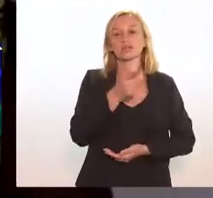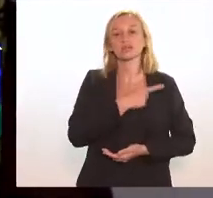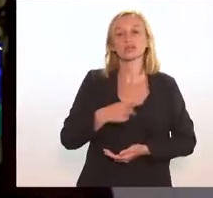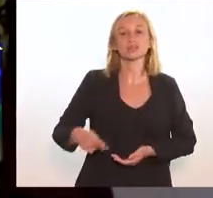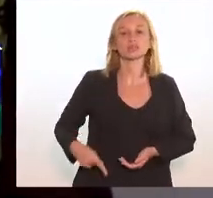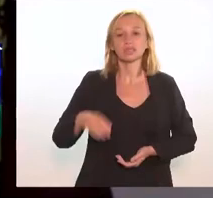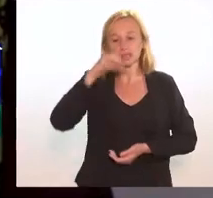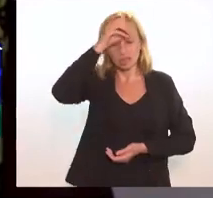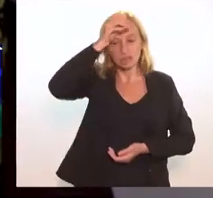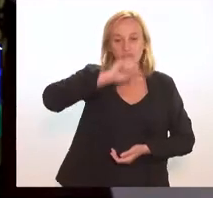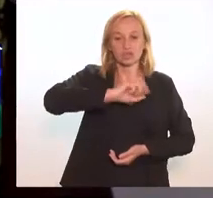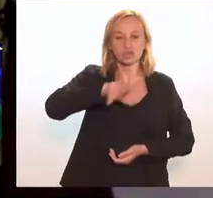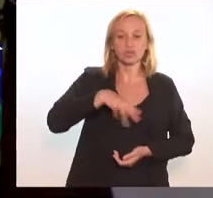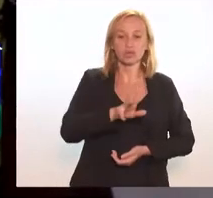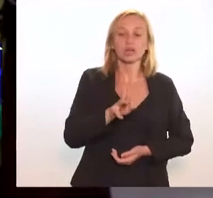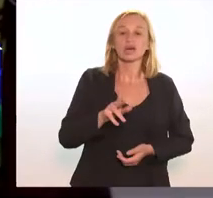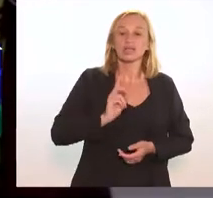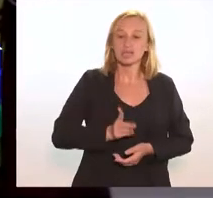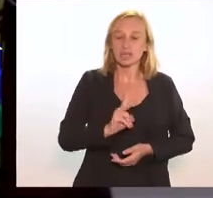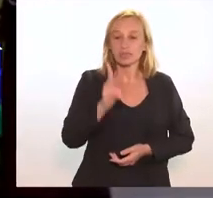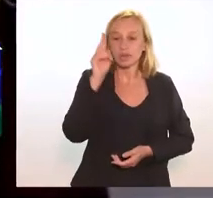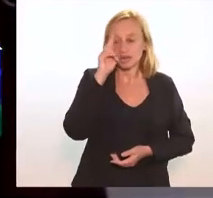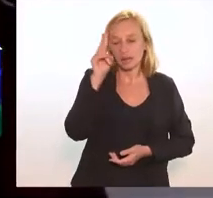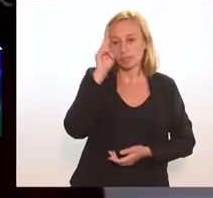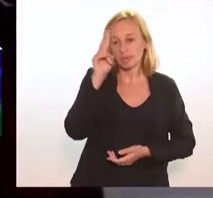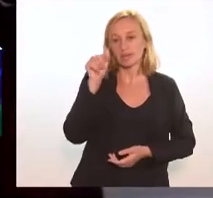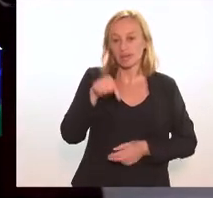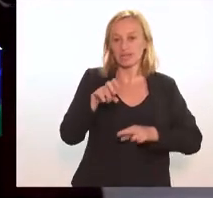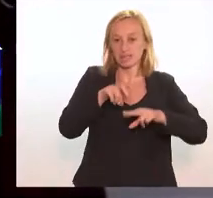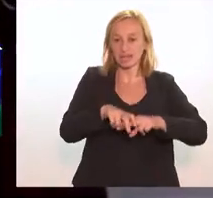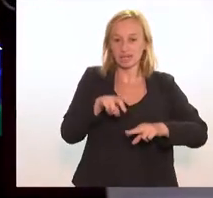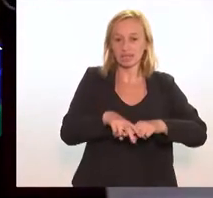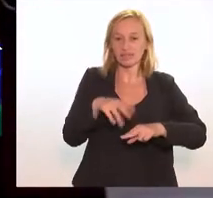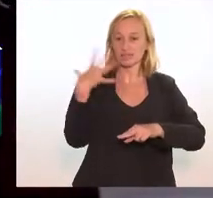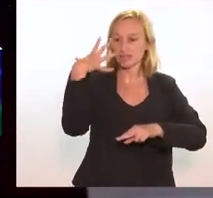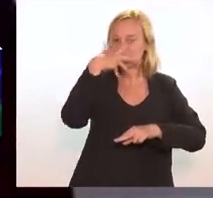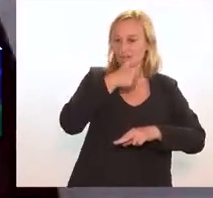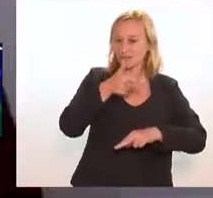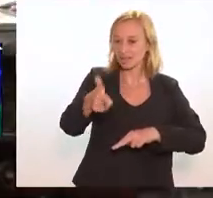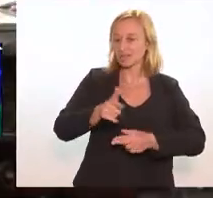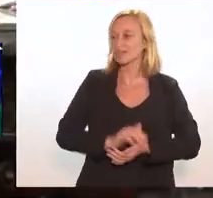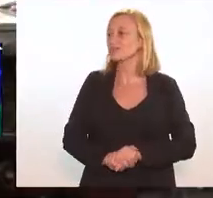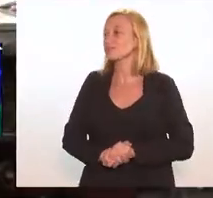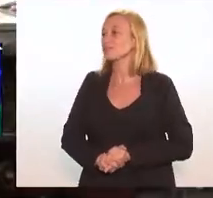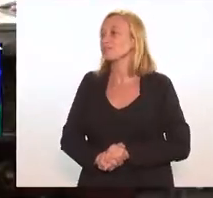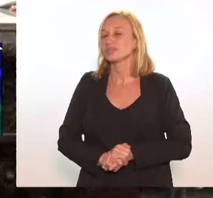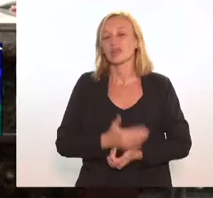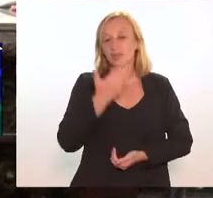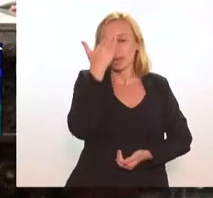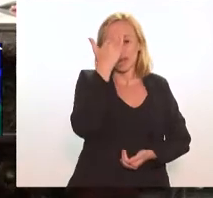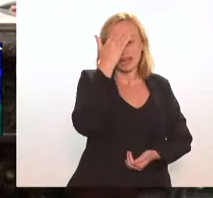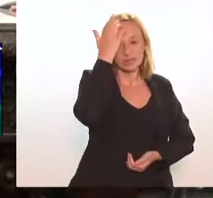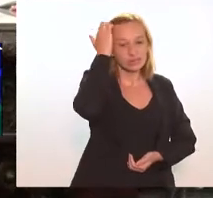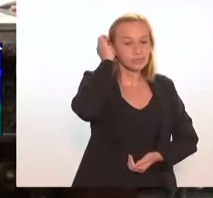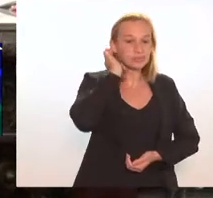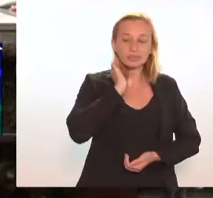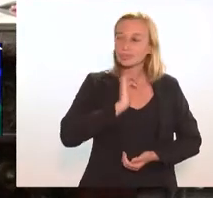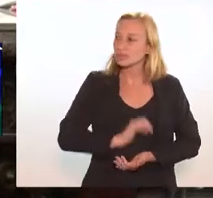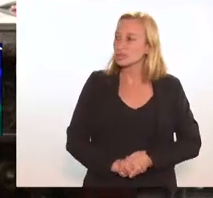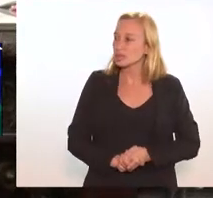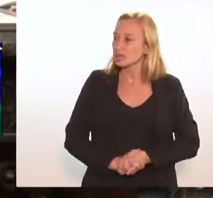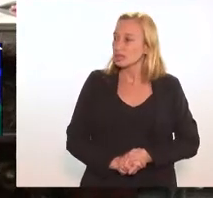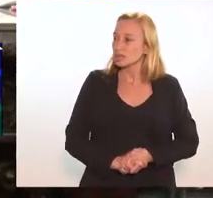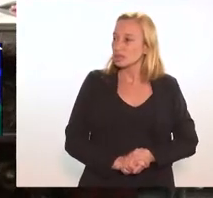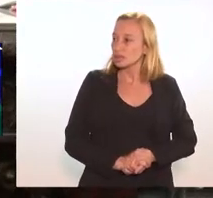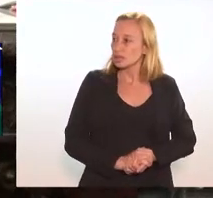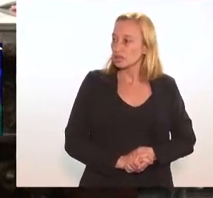Tia Ju, sempre lembrando e rememorando que essa cadeira lhe cai muito bem. Obrigada, deputada Dani. Tia Ju,